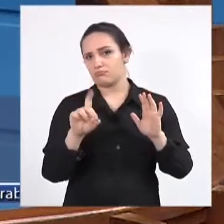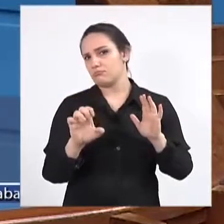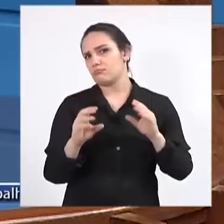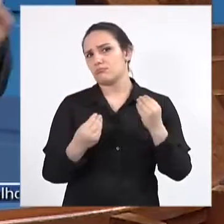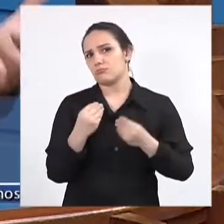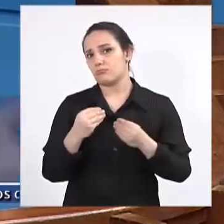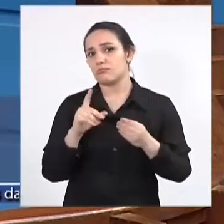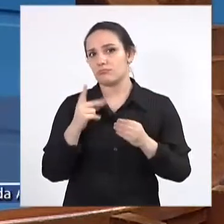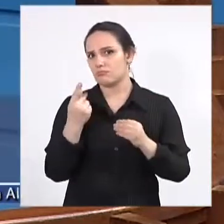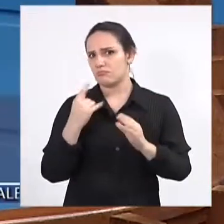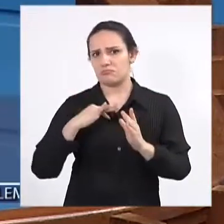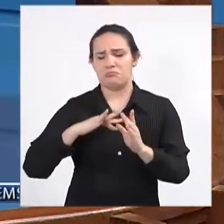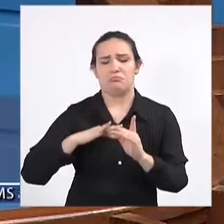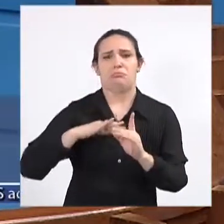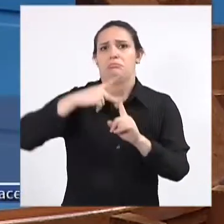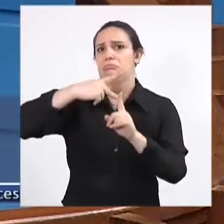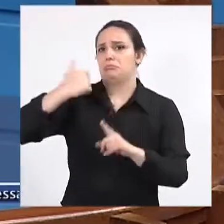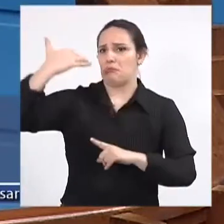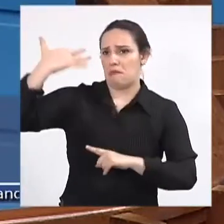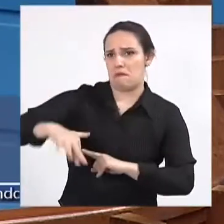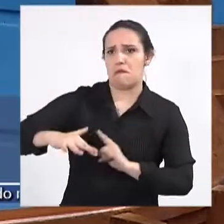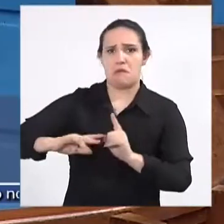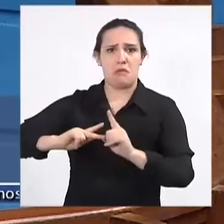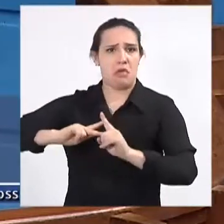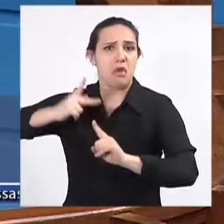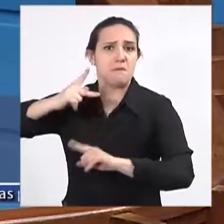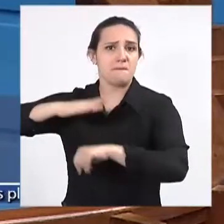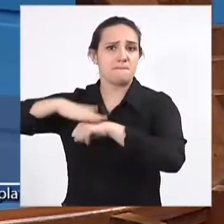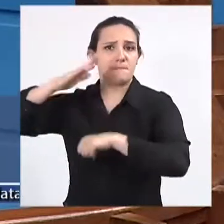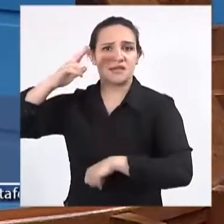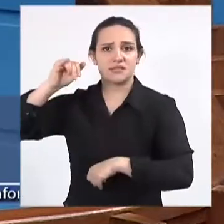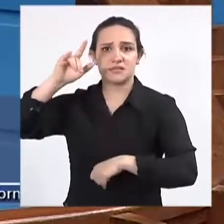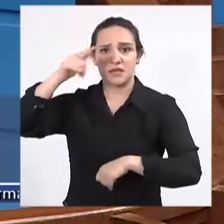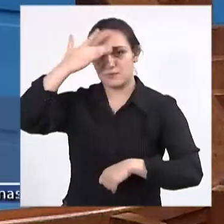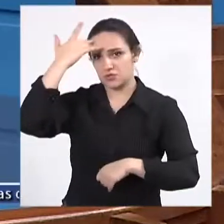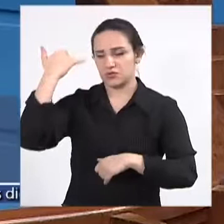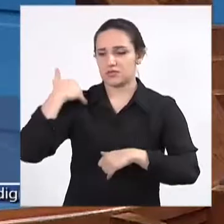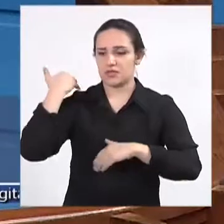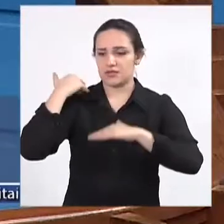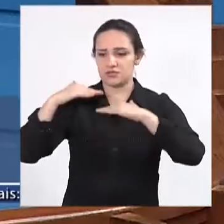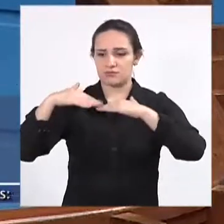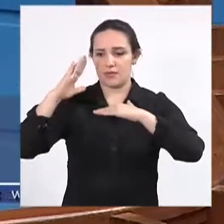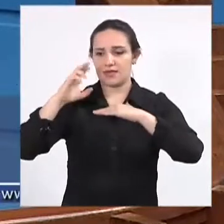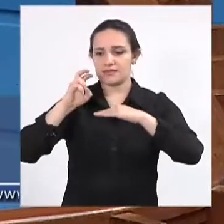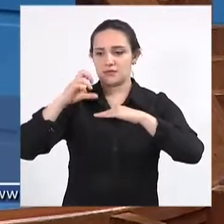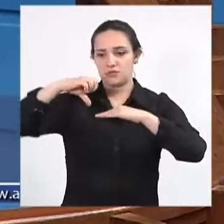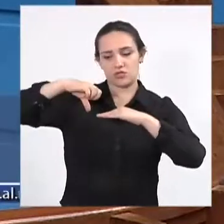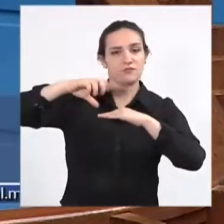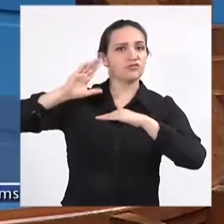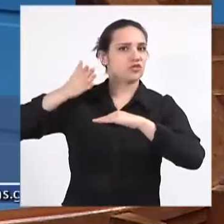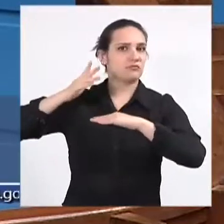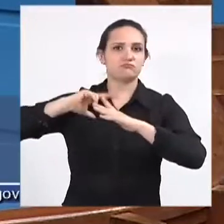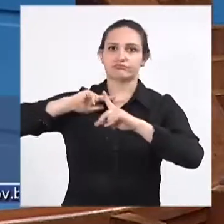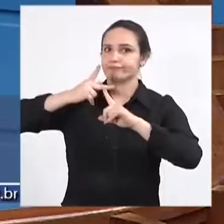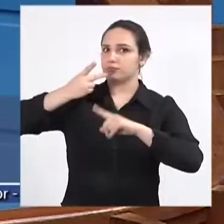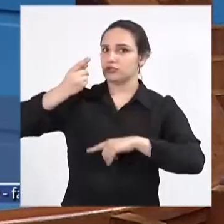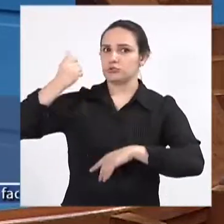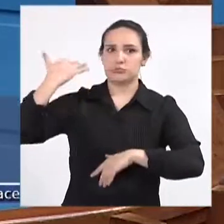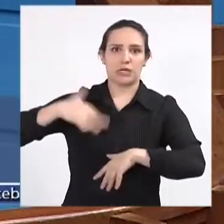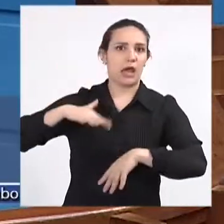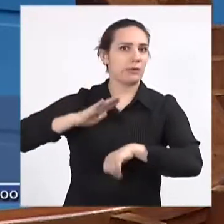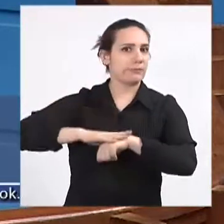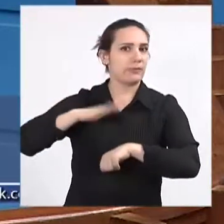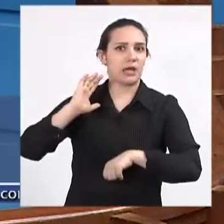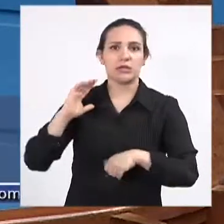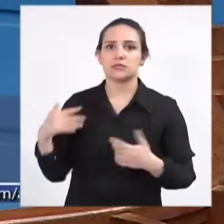de colocar um valor muito alto, principalmente a partir dos 59 anos, daí por diante.